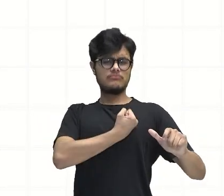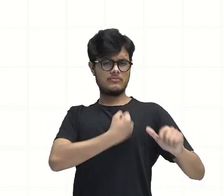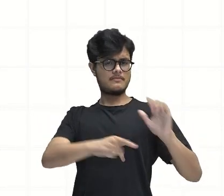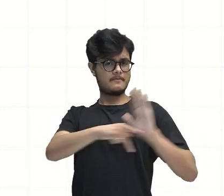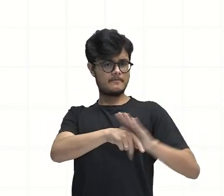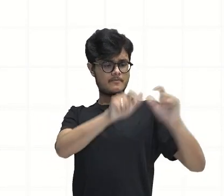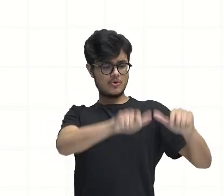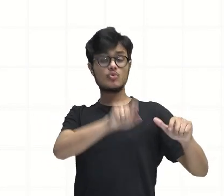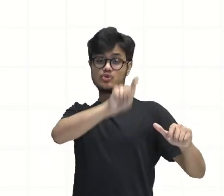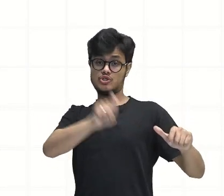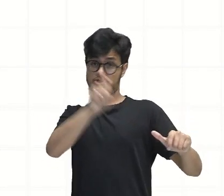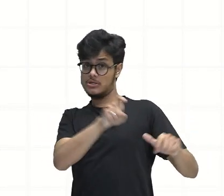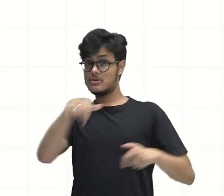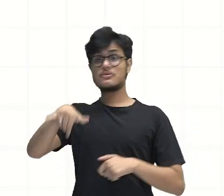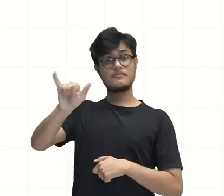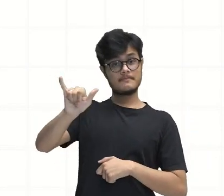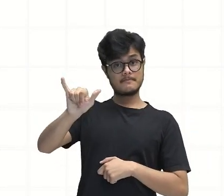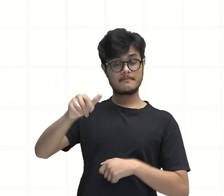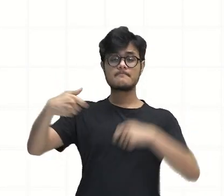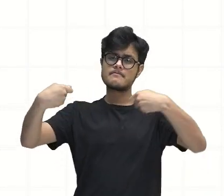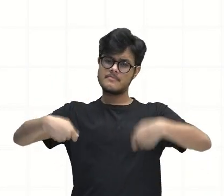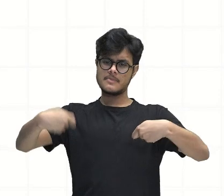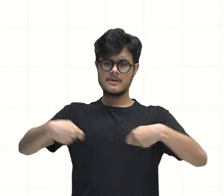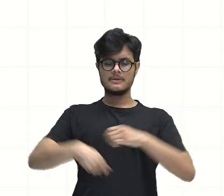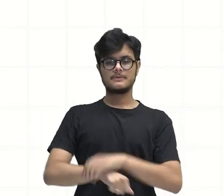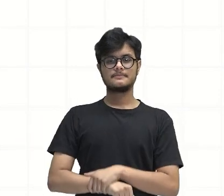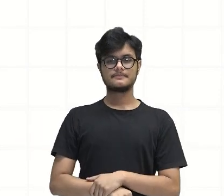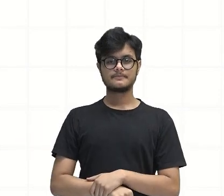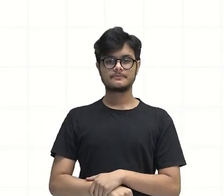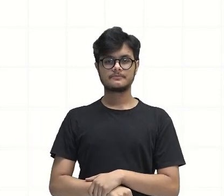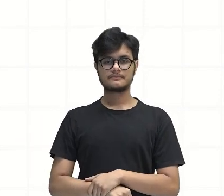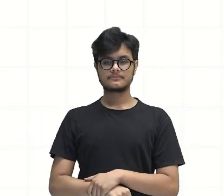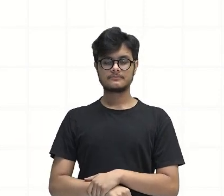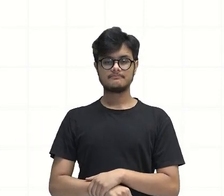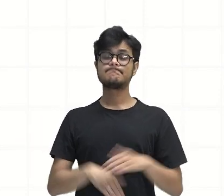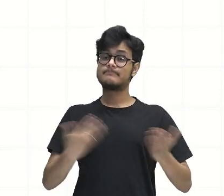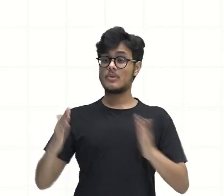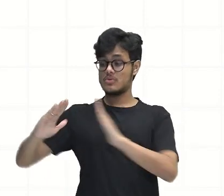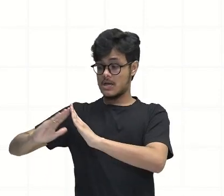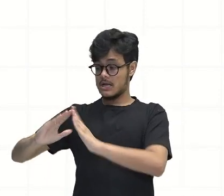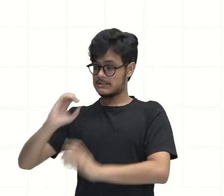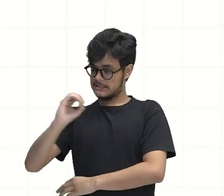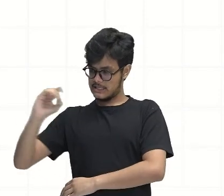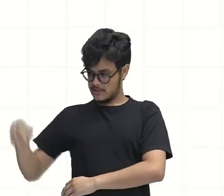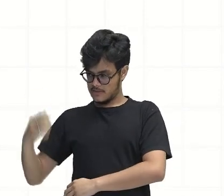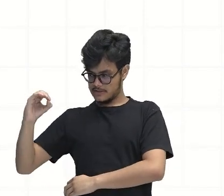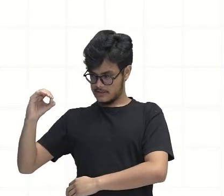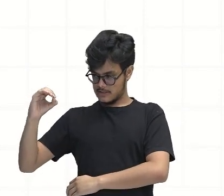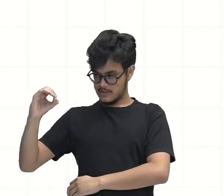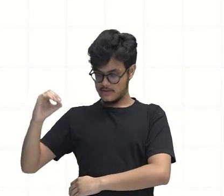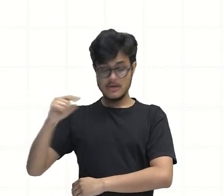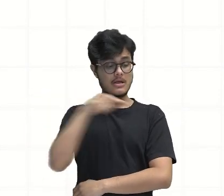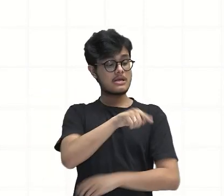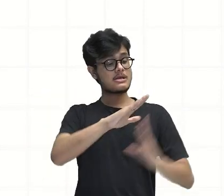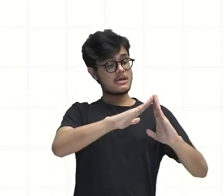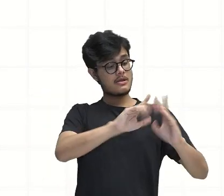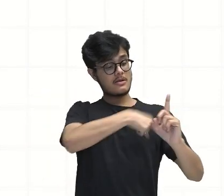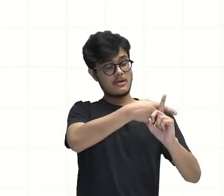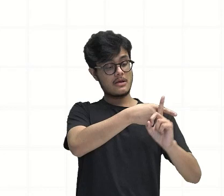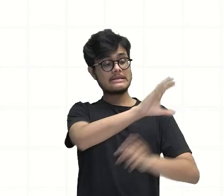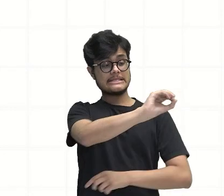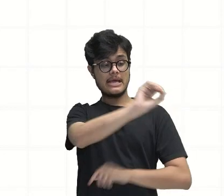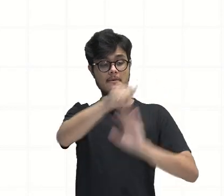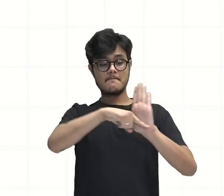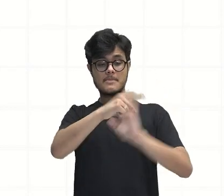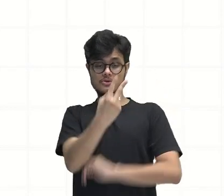coordenadas. Tudo certo? Então, a coordenada da casa é 0, 0. A coordenada da igreja é 0,